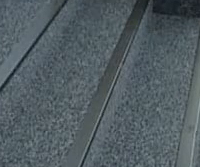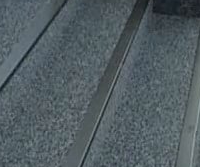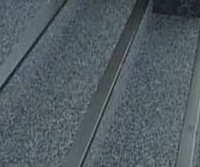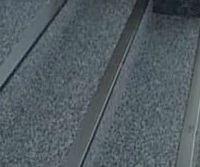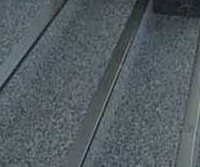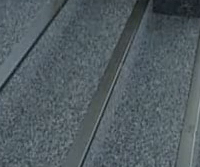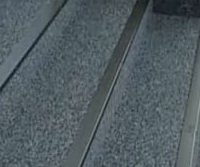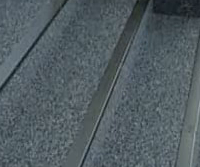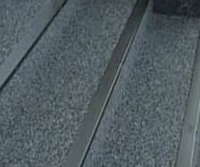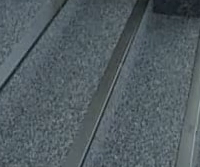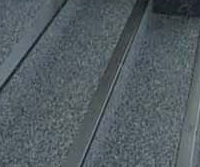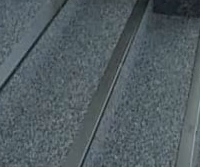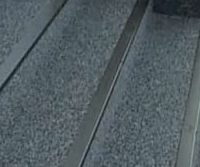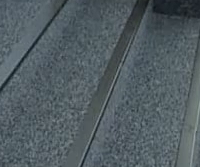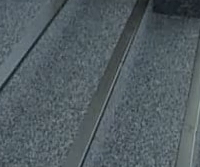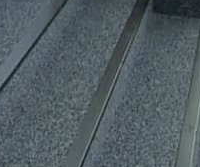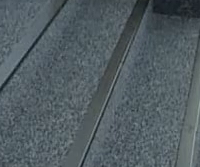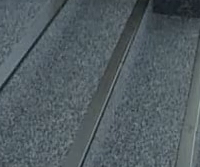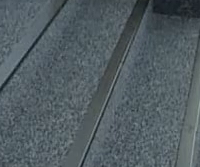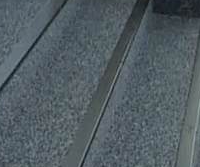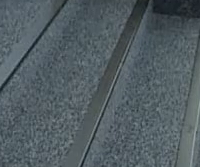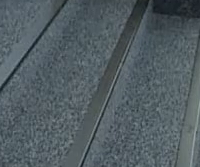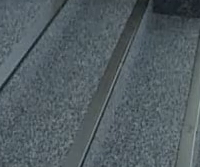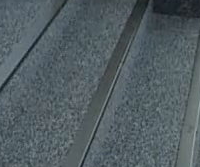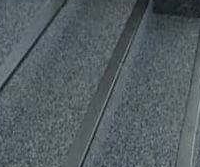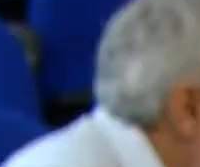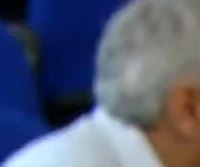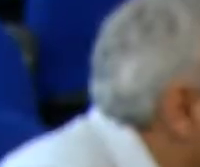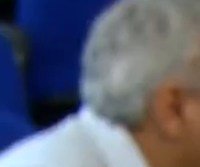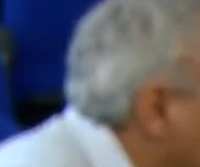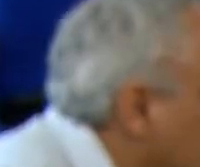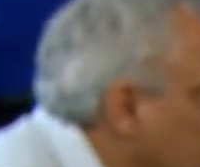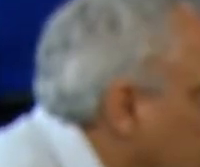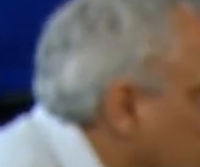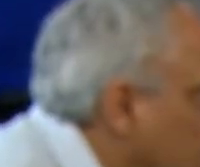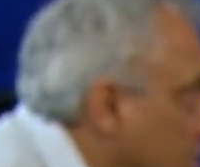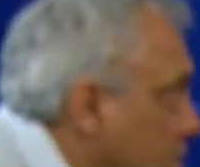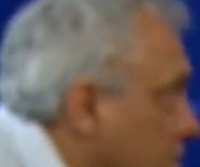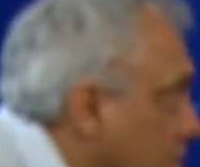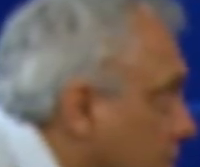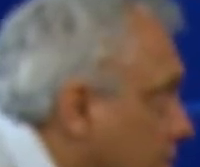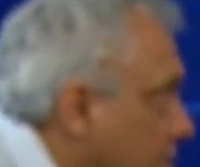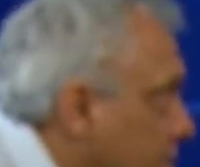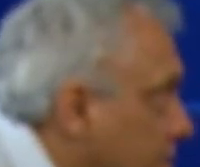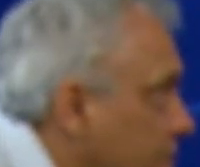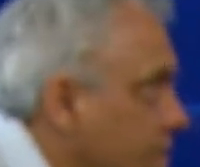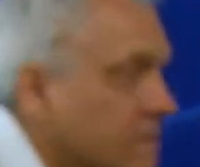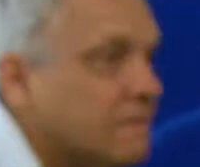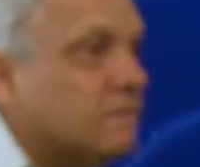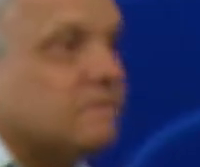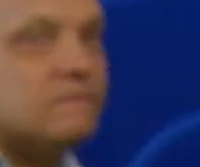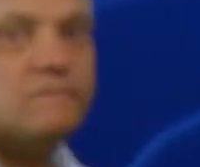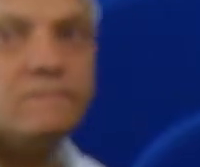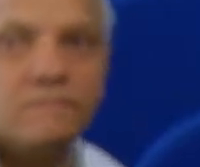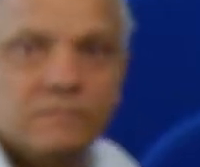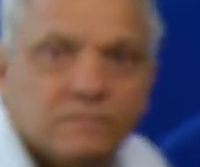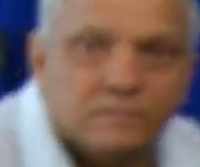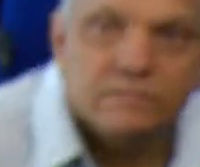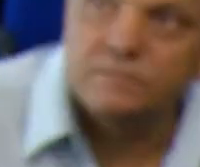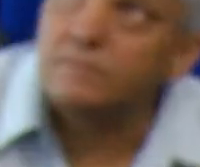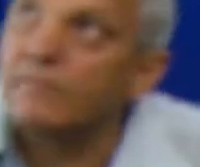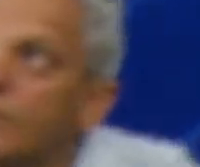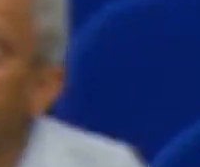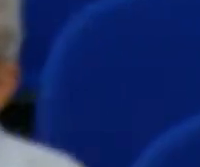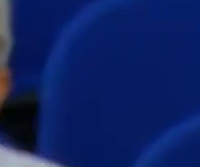protocolizado nessa casa, ele tenha embasamento, ele tem elementos para que os vereadores e vereadoras possam analisar. E o que eu